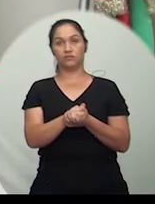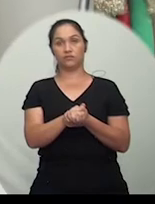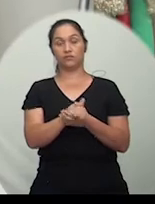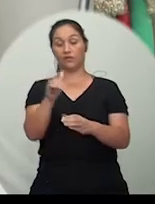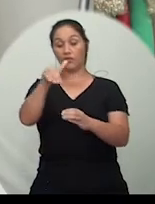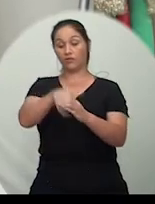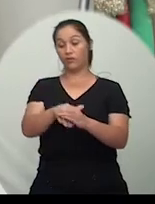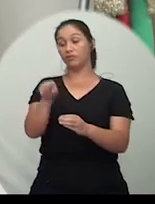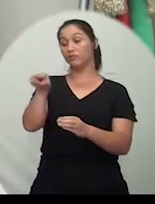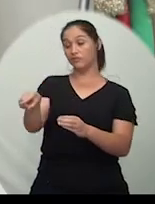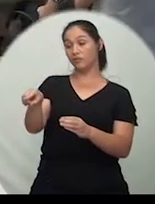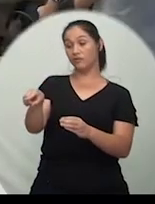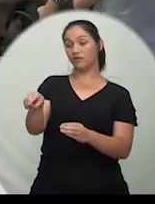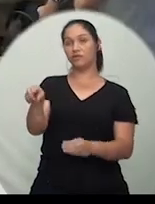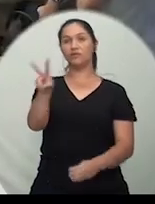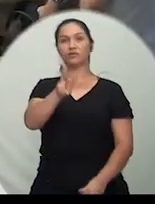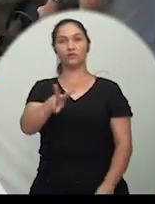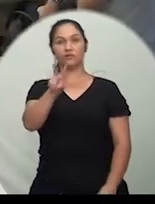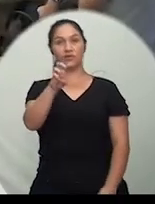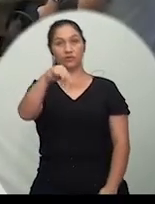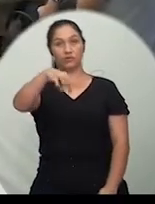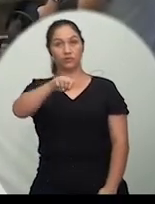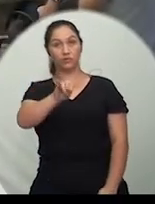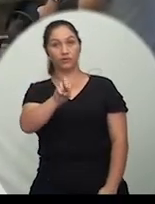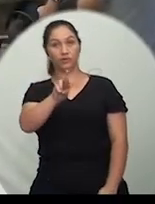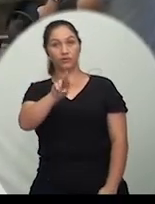Chapa 1, Mir D'Agostin.